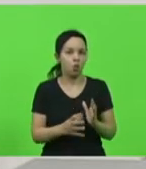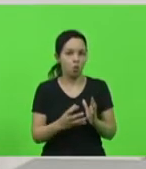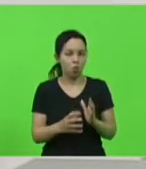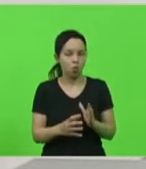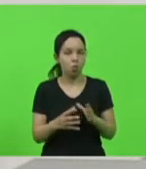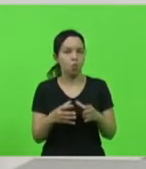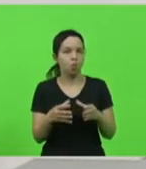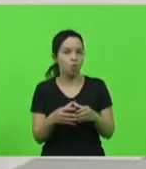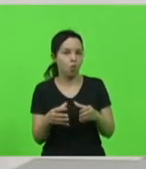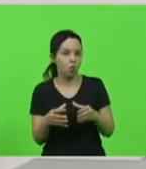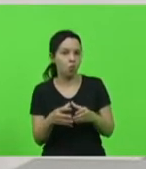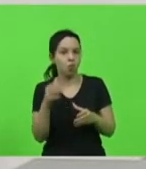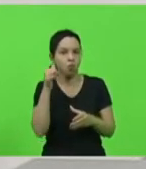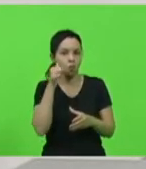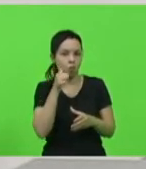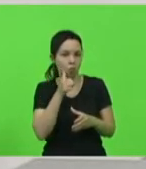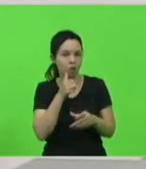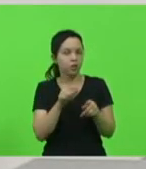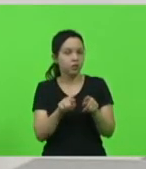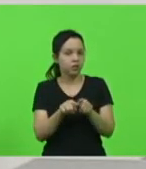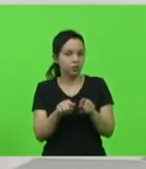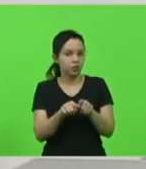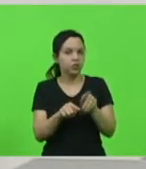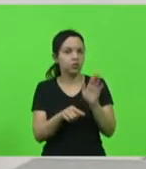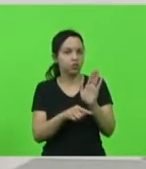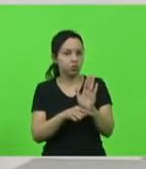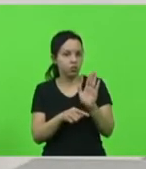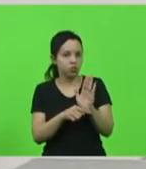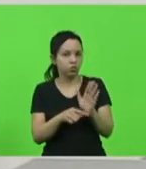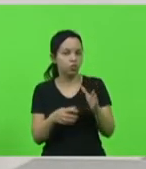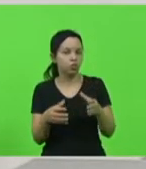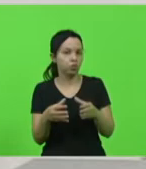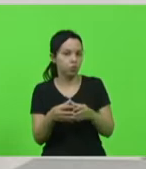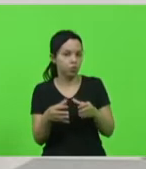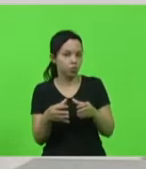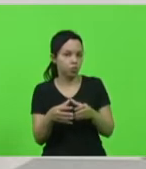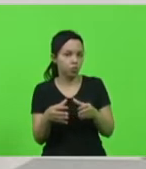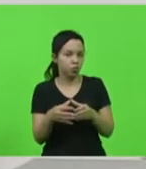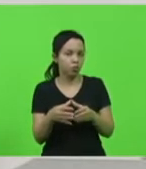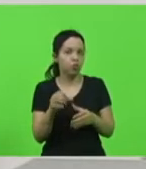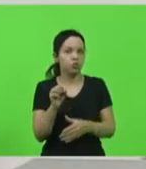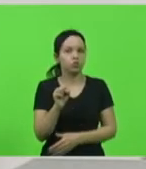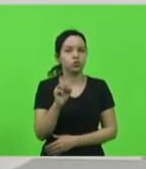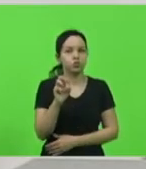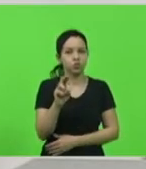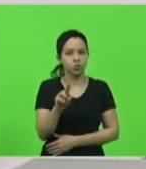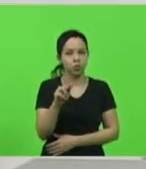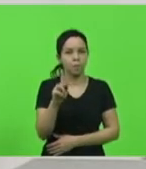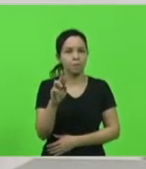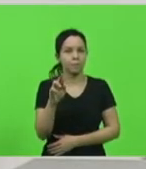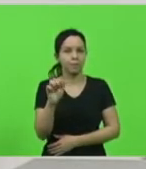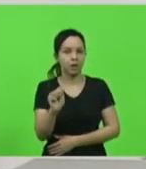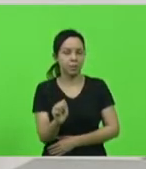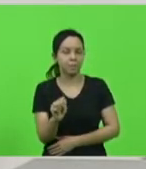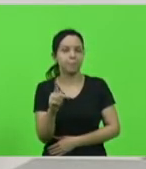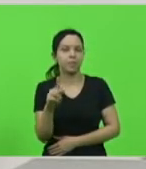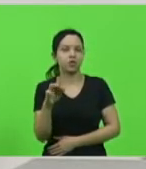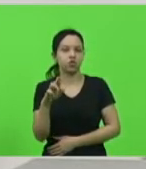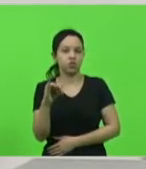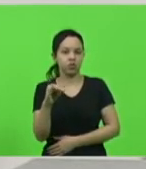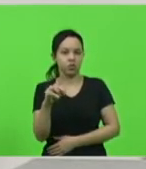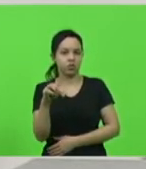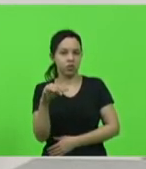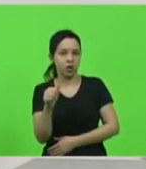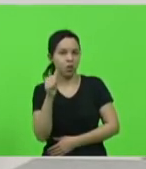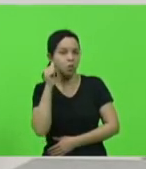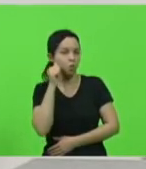Também com a ajuda de um grupo chamado Grupo Suprapartidário de Mulheres de Santa Catarina, com o